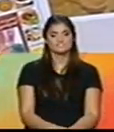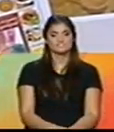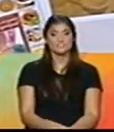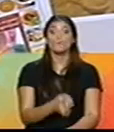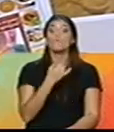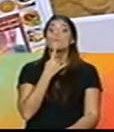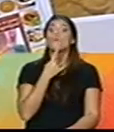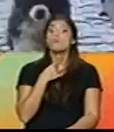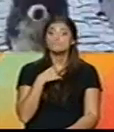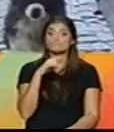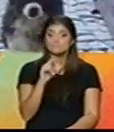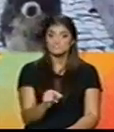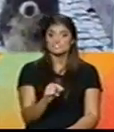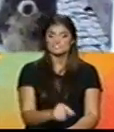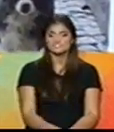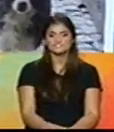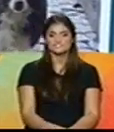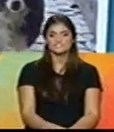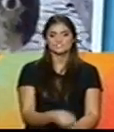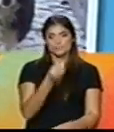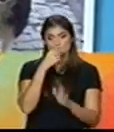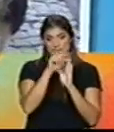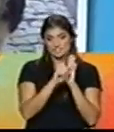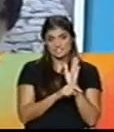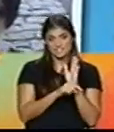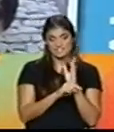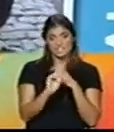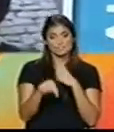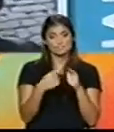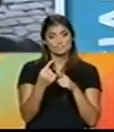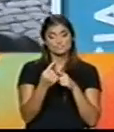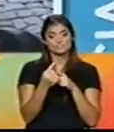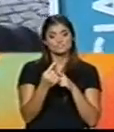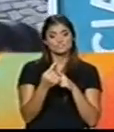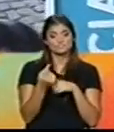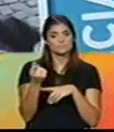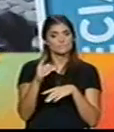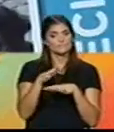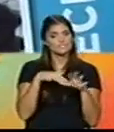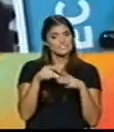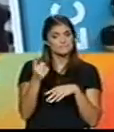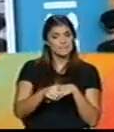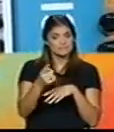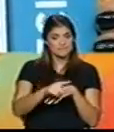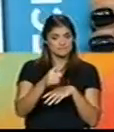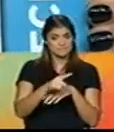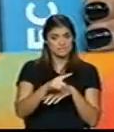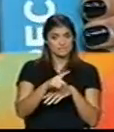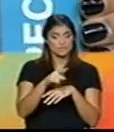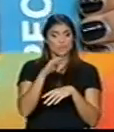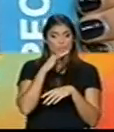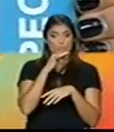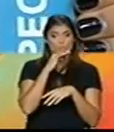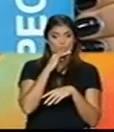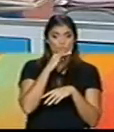lambareiros. Fizemos uma receita e tivemos que repetir. Aqui era o meu Afonso, o meu Sharpei, que já faleceu, mas os